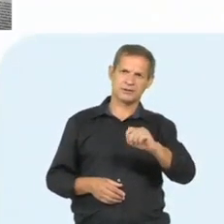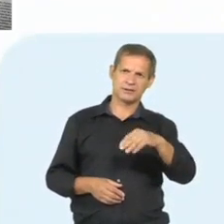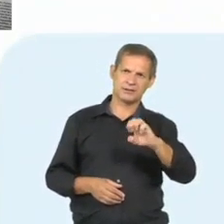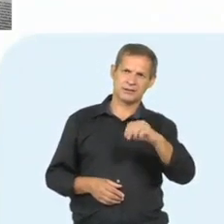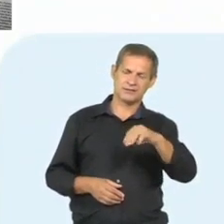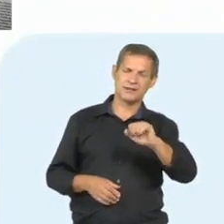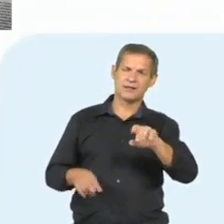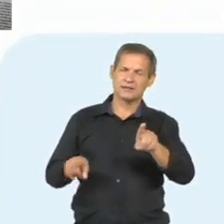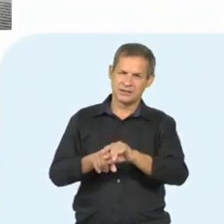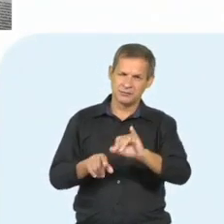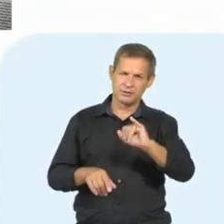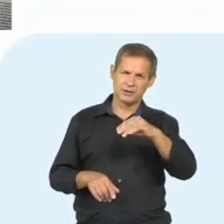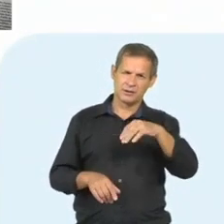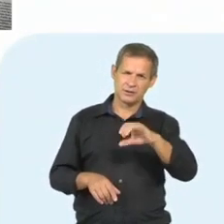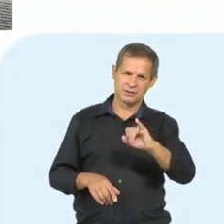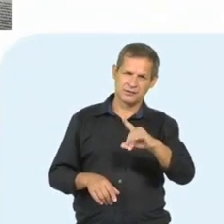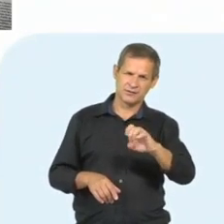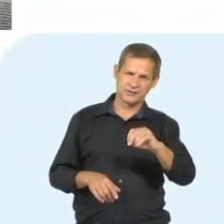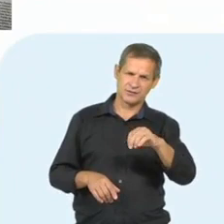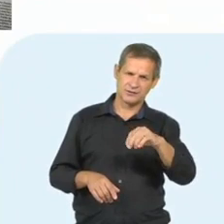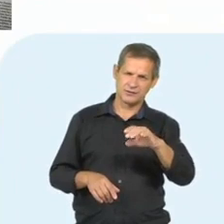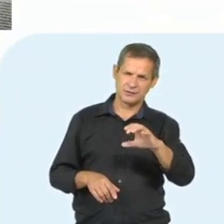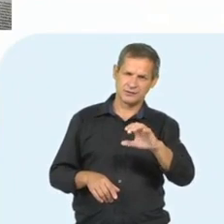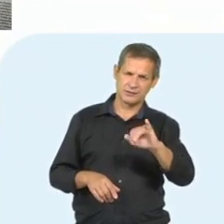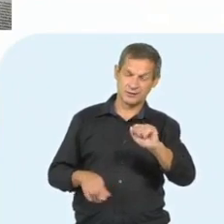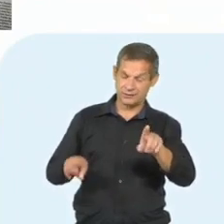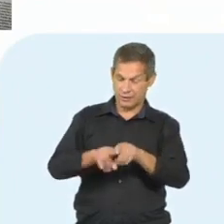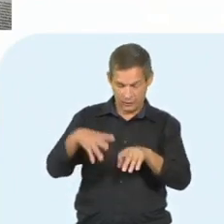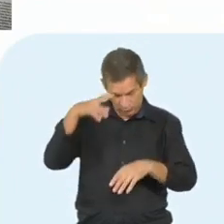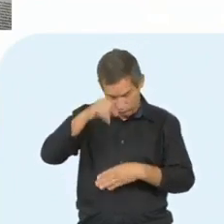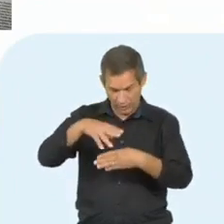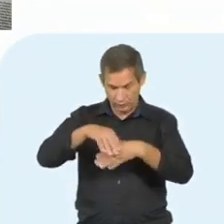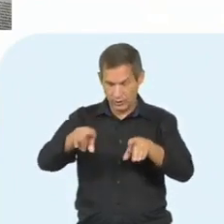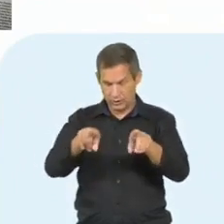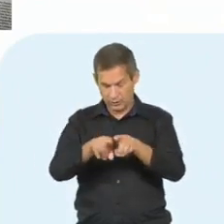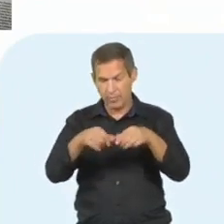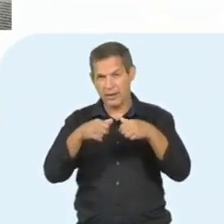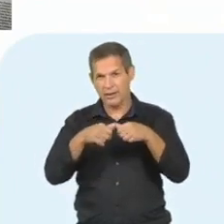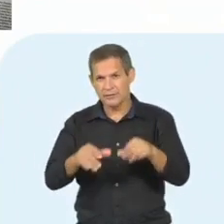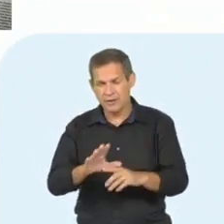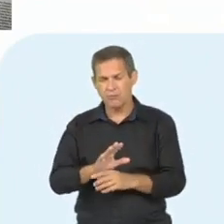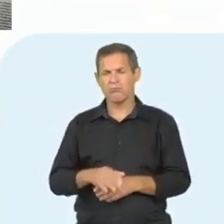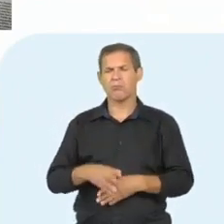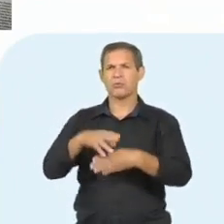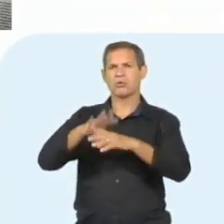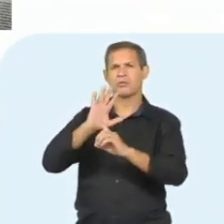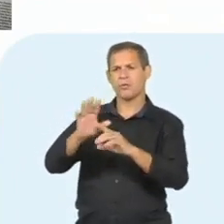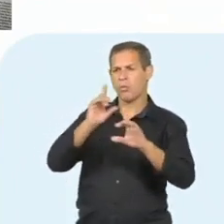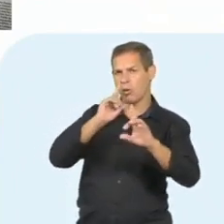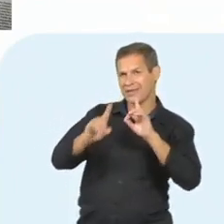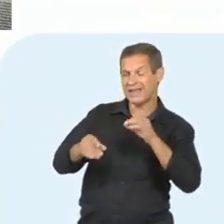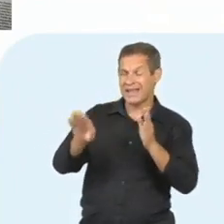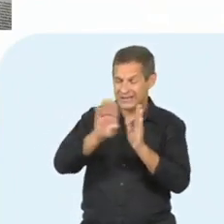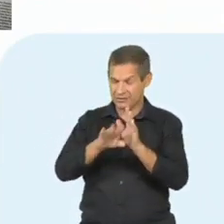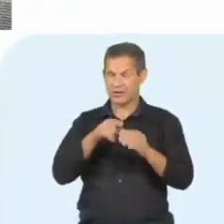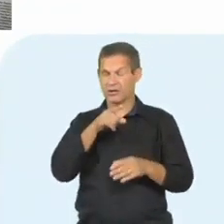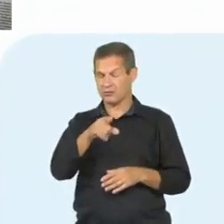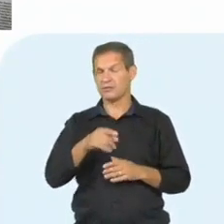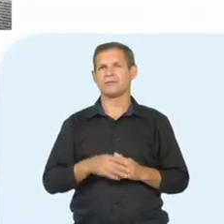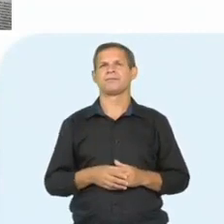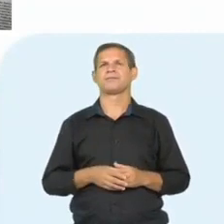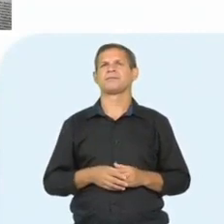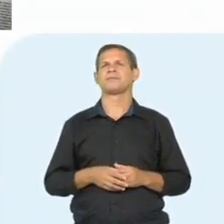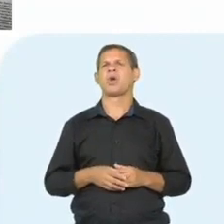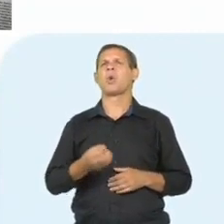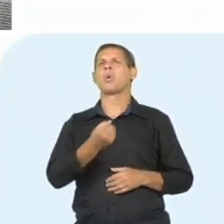Então, você vai compreender fatores como a doença e como ela mexe com os dados que chegam até você,